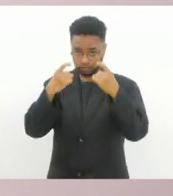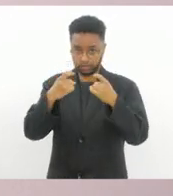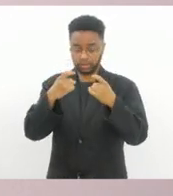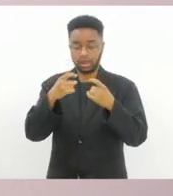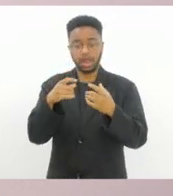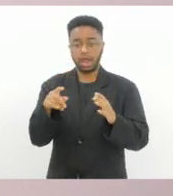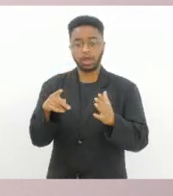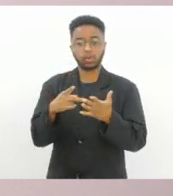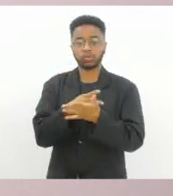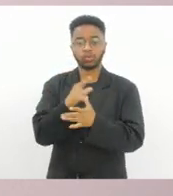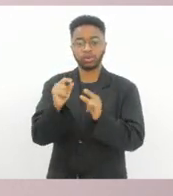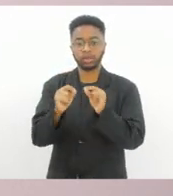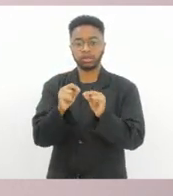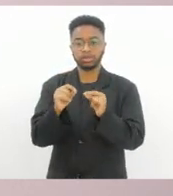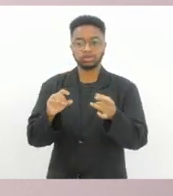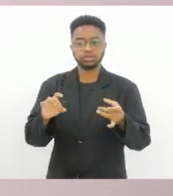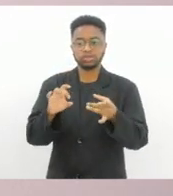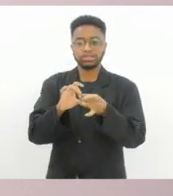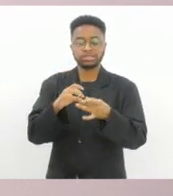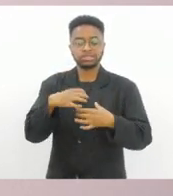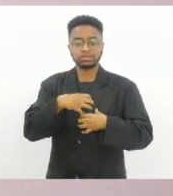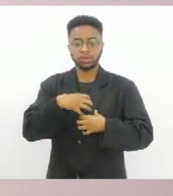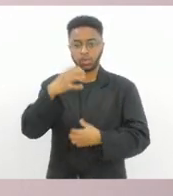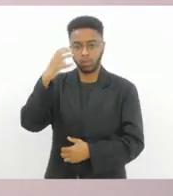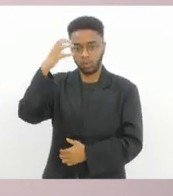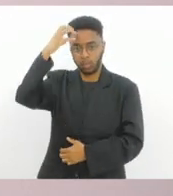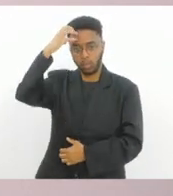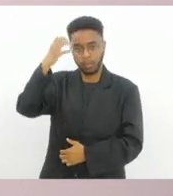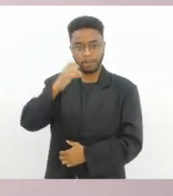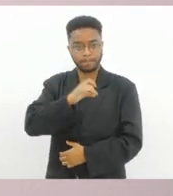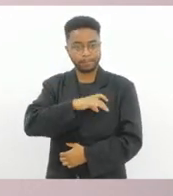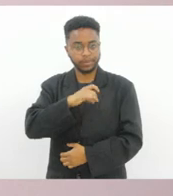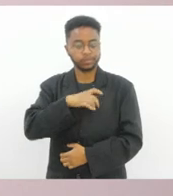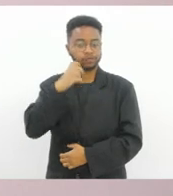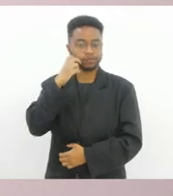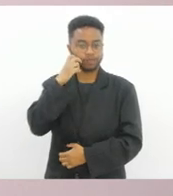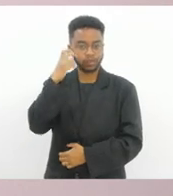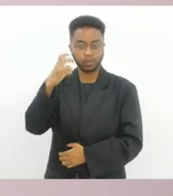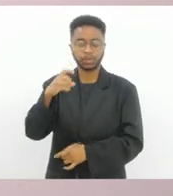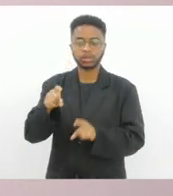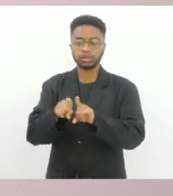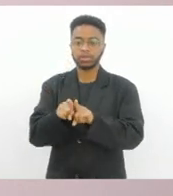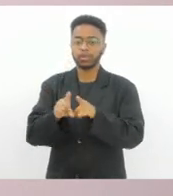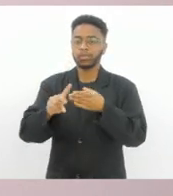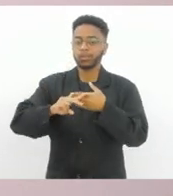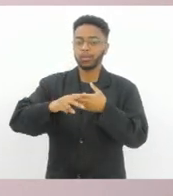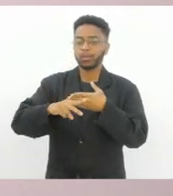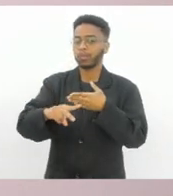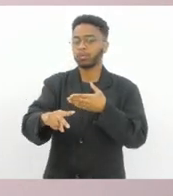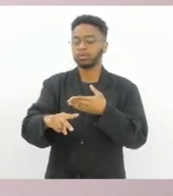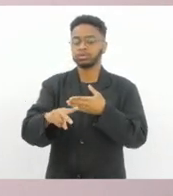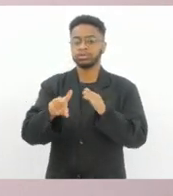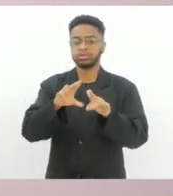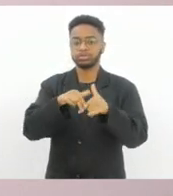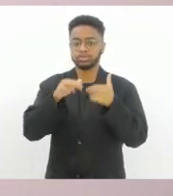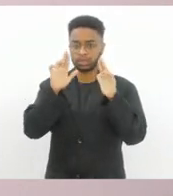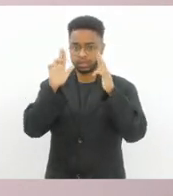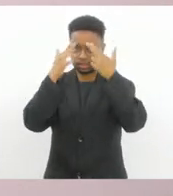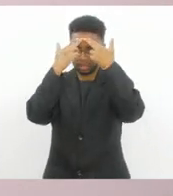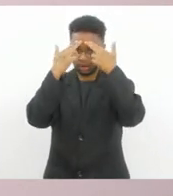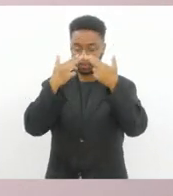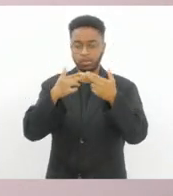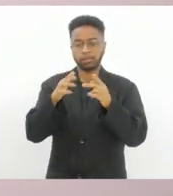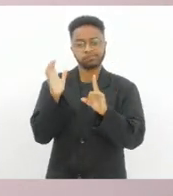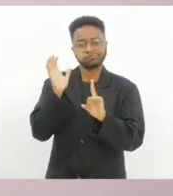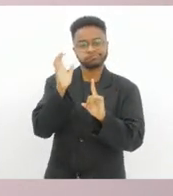vir acompanhada por intensos sentimentos de culpa, medo e vergonha, uma consequência direta da situação traumática, das chantagens